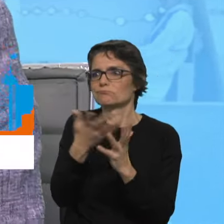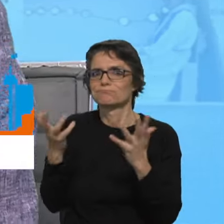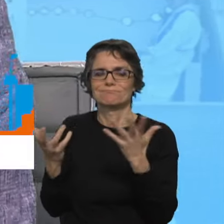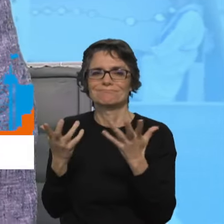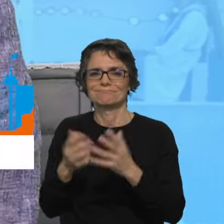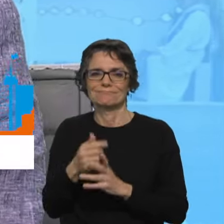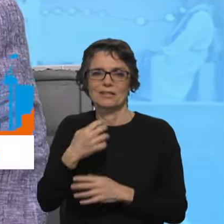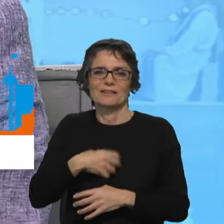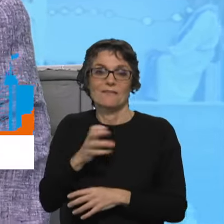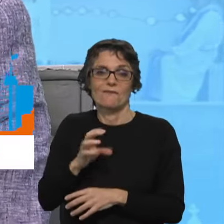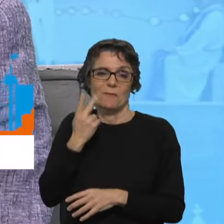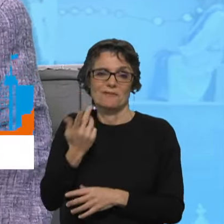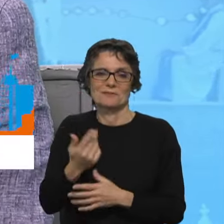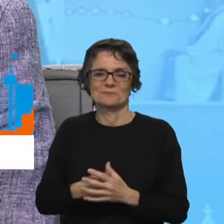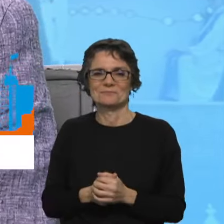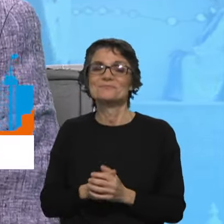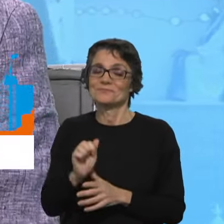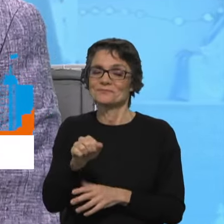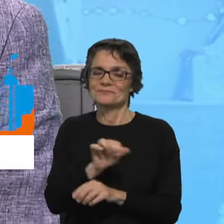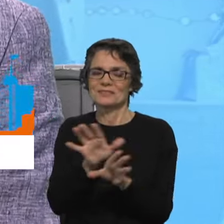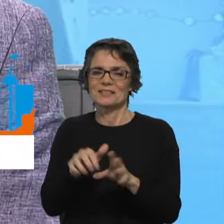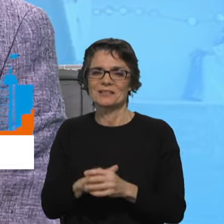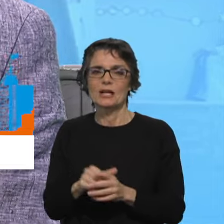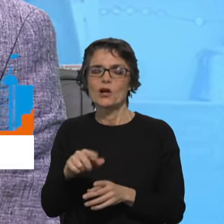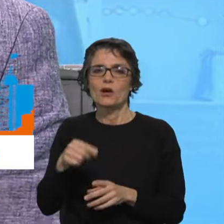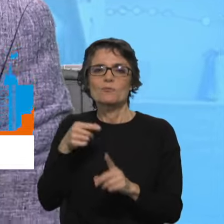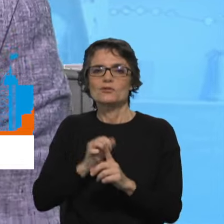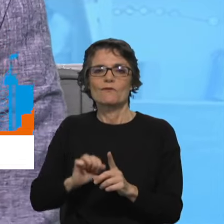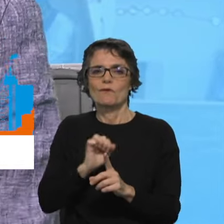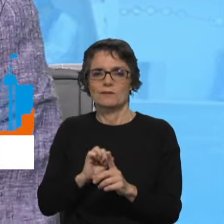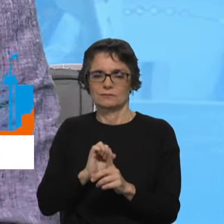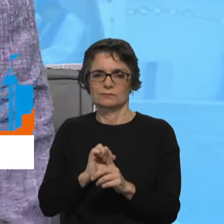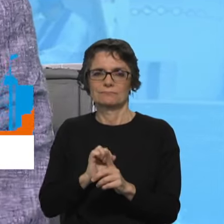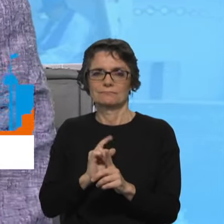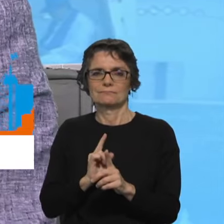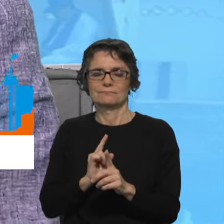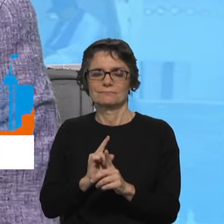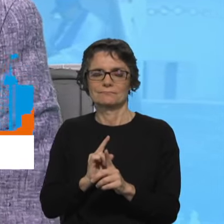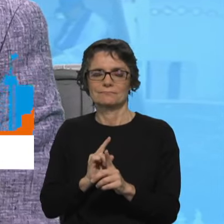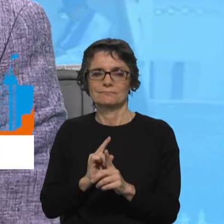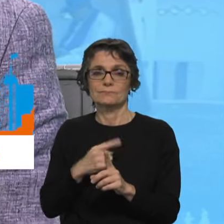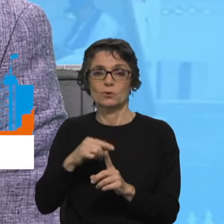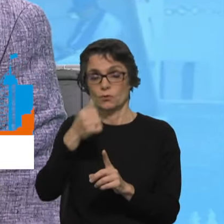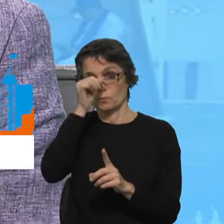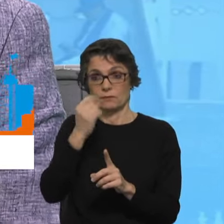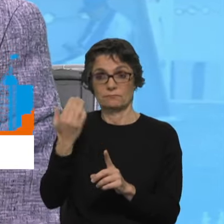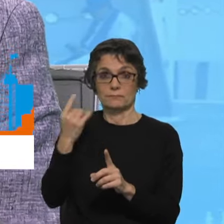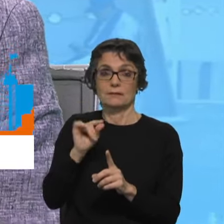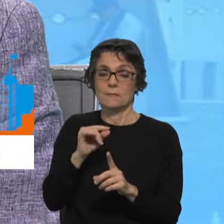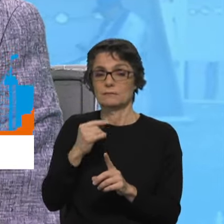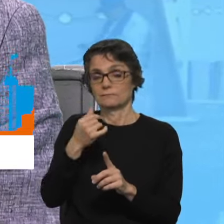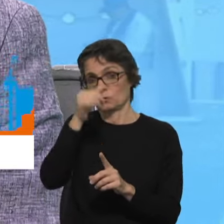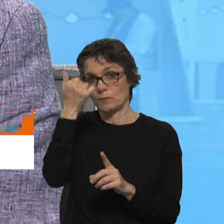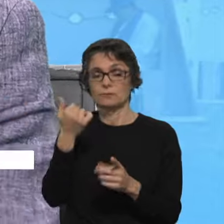Sim, completamente. A verdade é que o que pretendemos fazer, quer no domingo passado, com o domingo de Ramos,